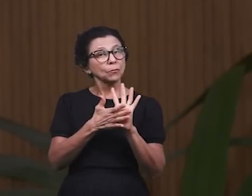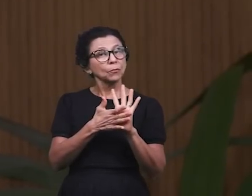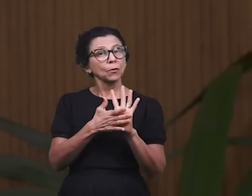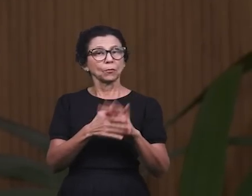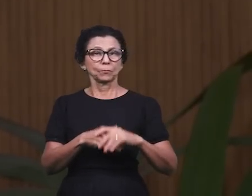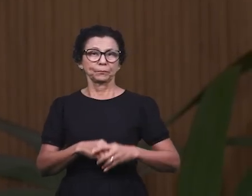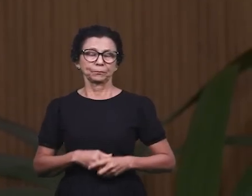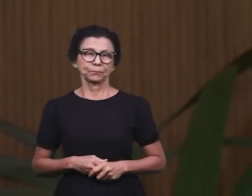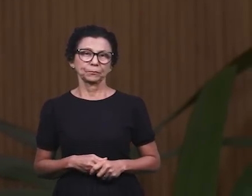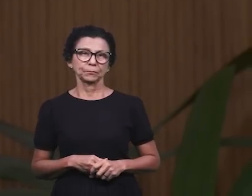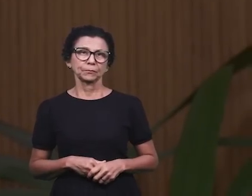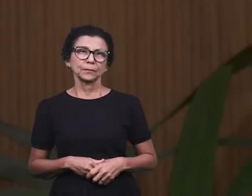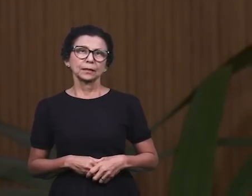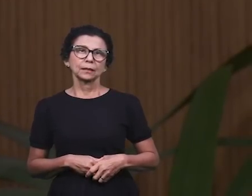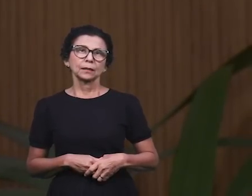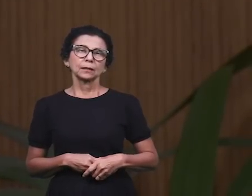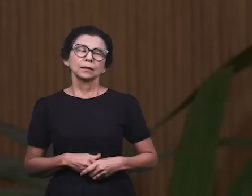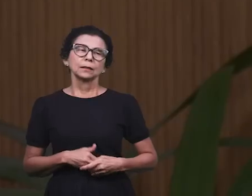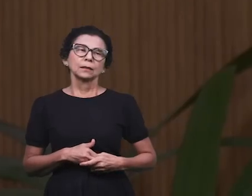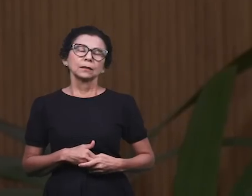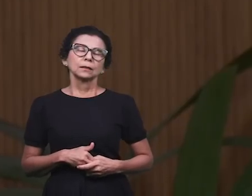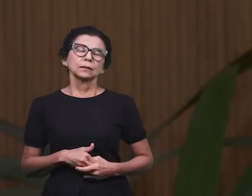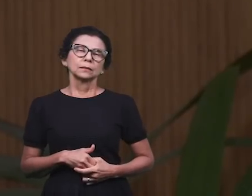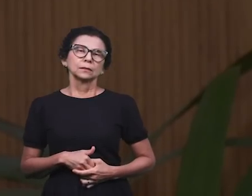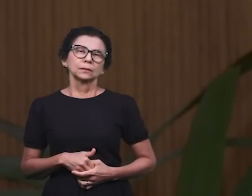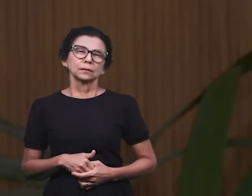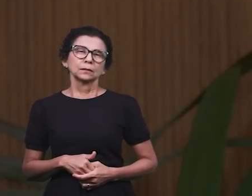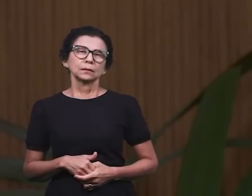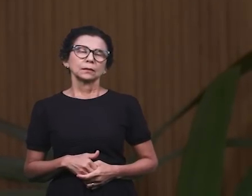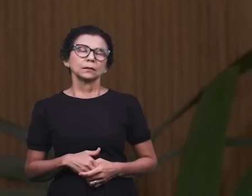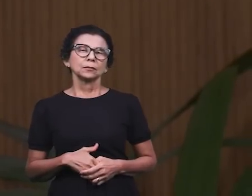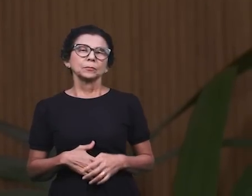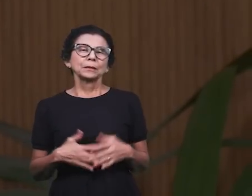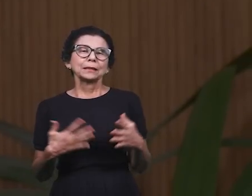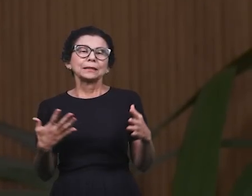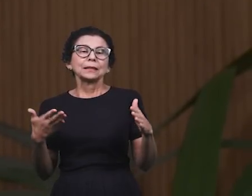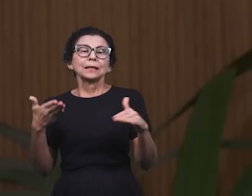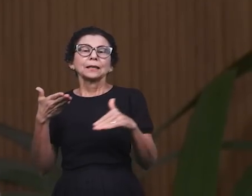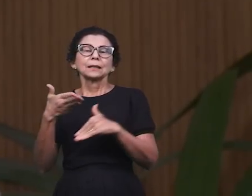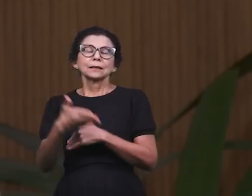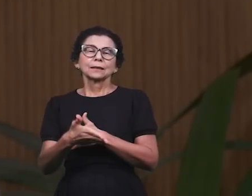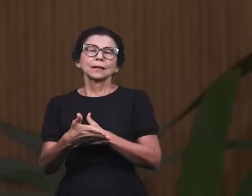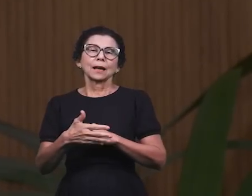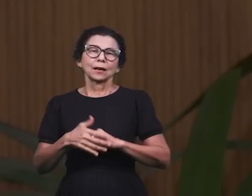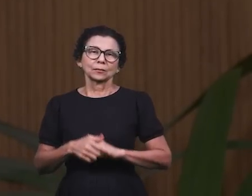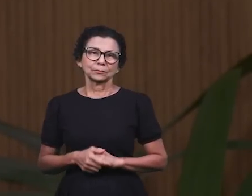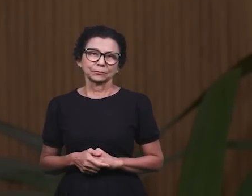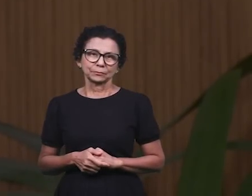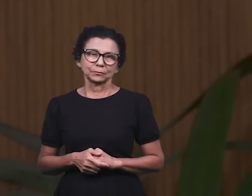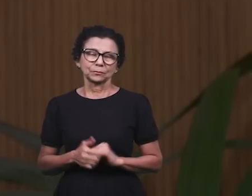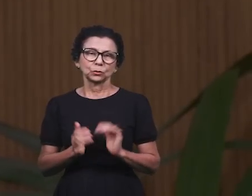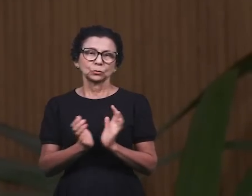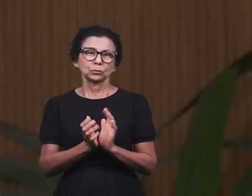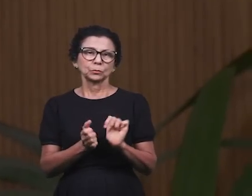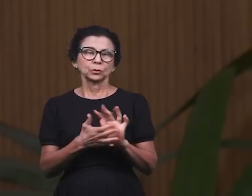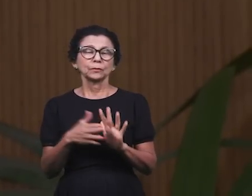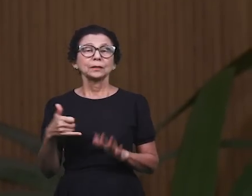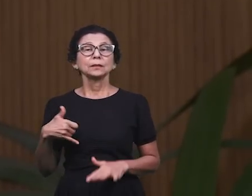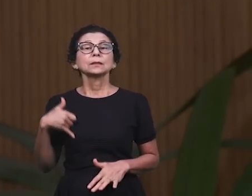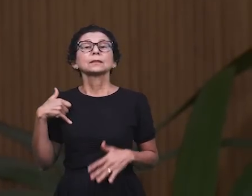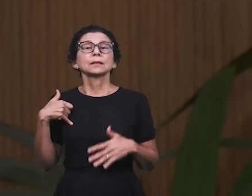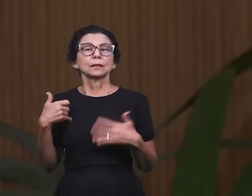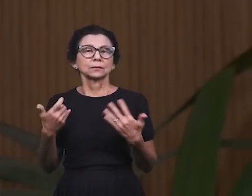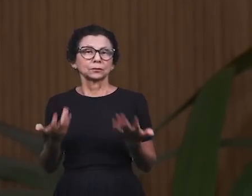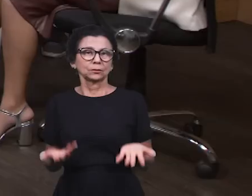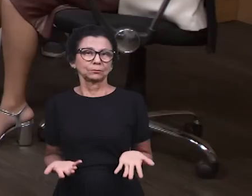Como que funciona para o jovem hoje acessar o grupo de louvor e a partir de que idade ele pode fazer parte